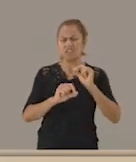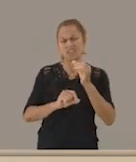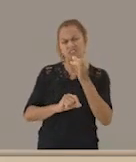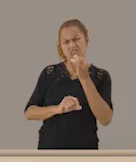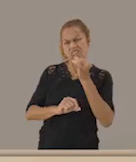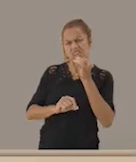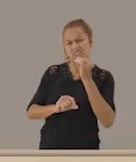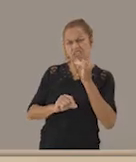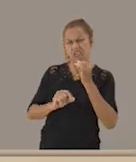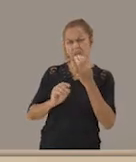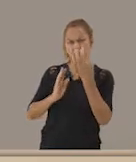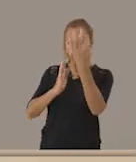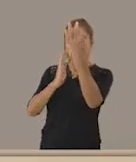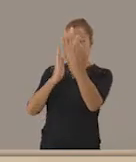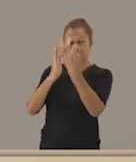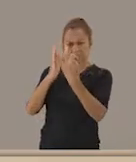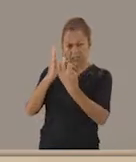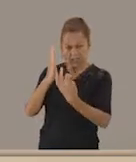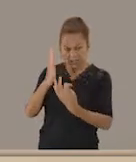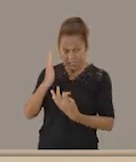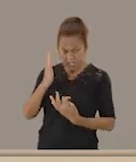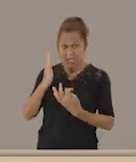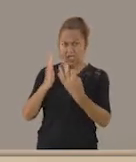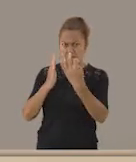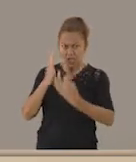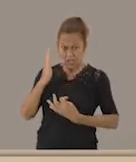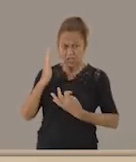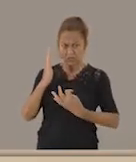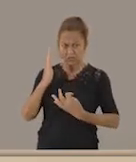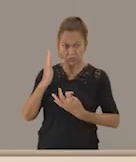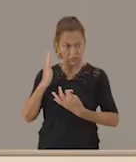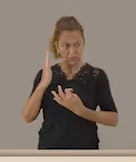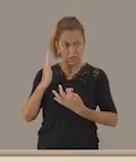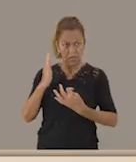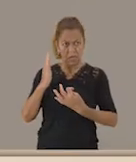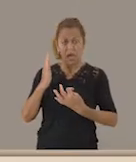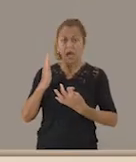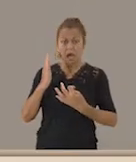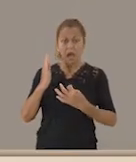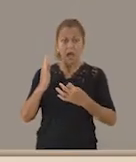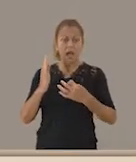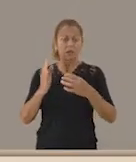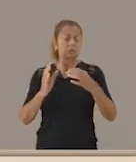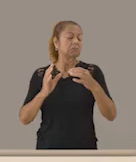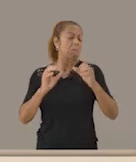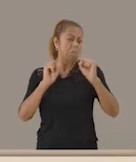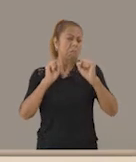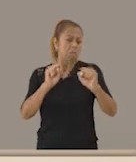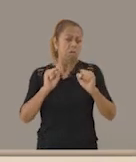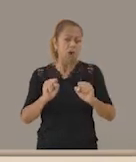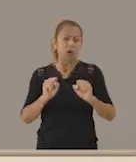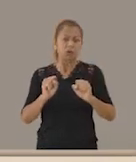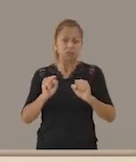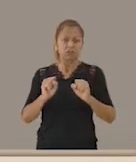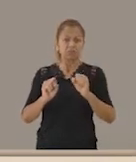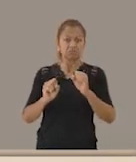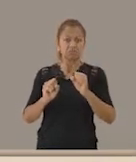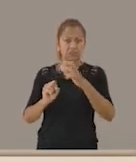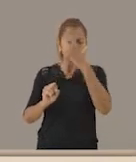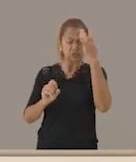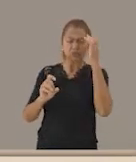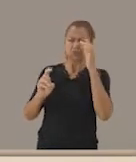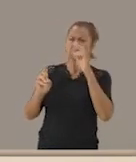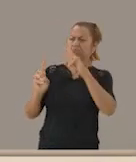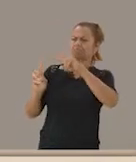textos totalmente imparciais e isentos de opinião, pois as escolhas que fazemos quanto aos termos